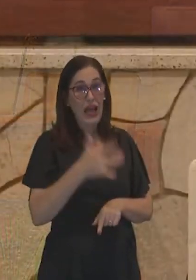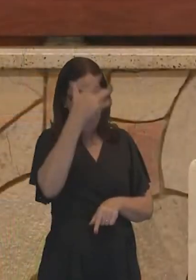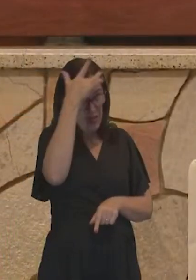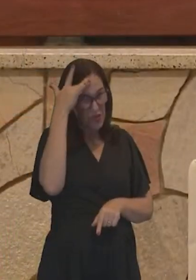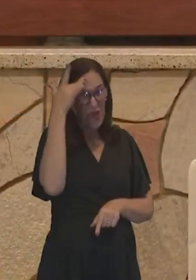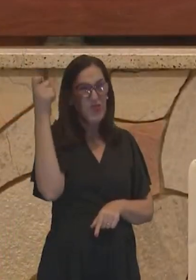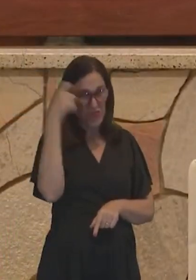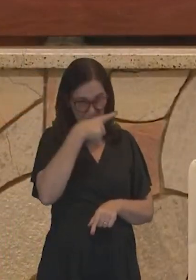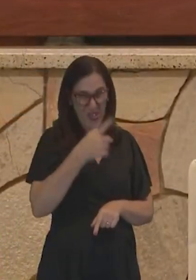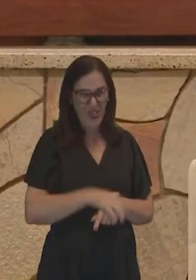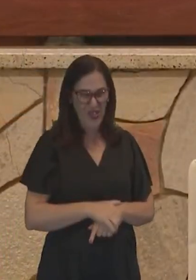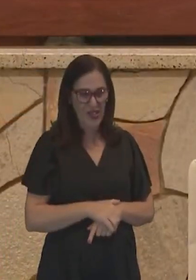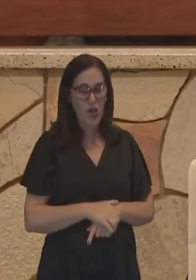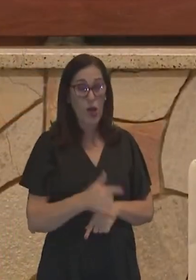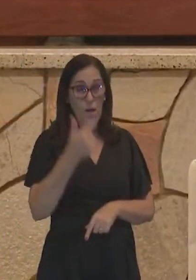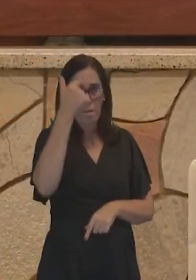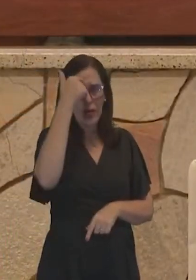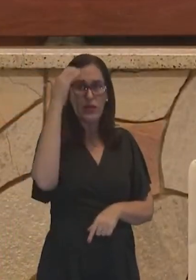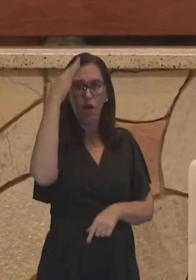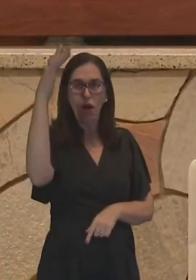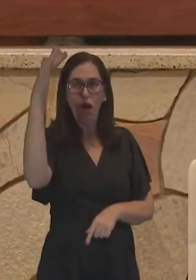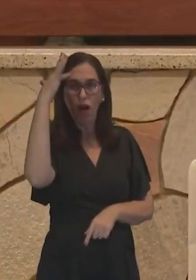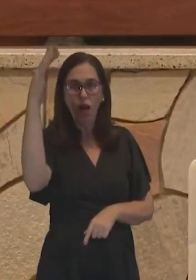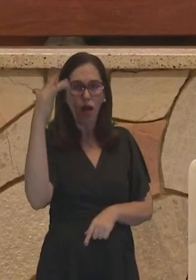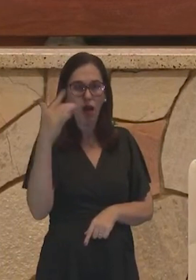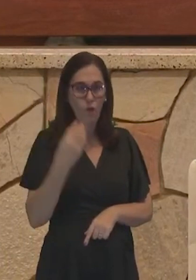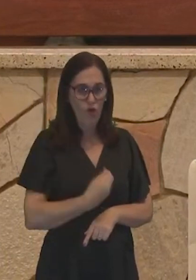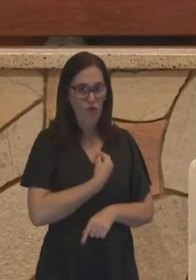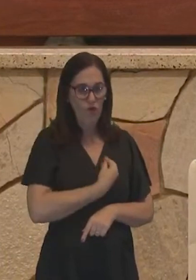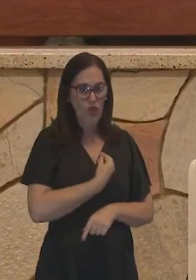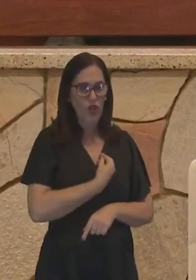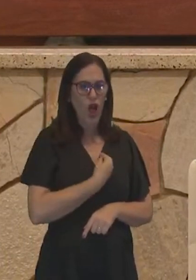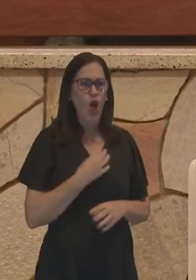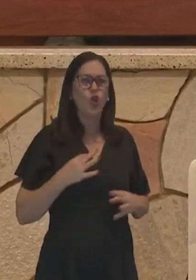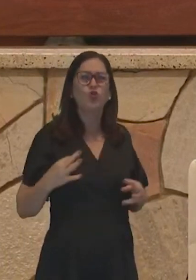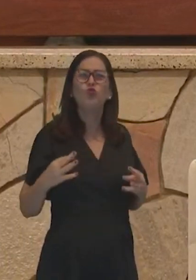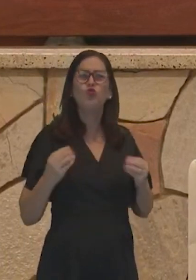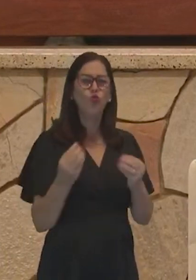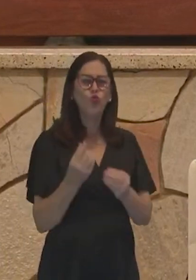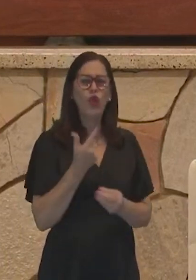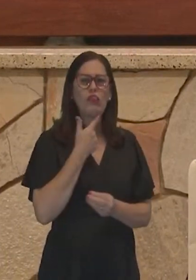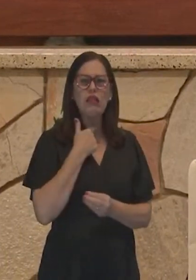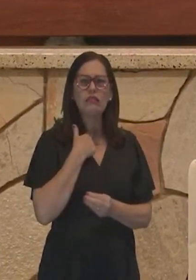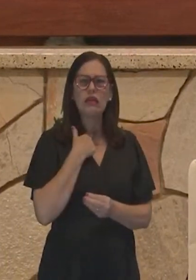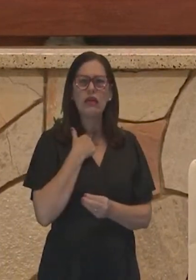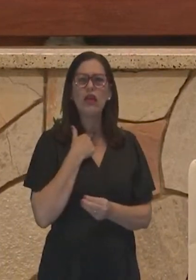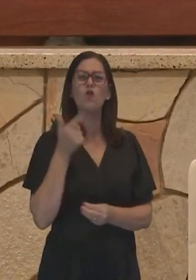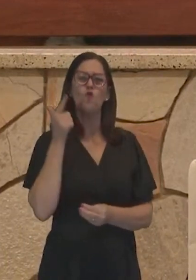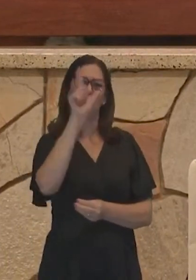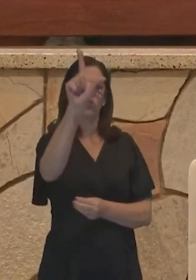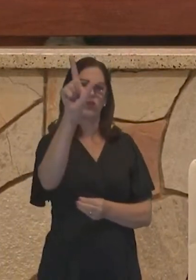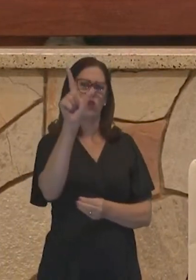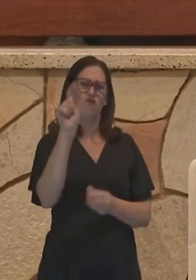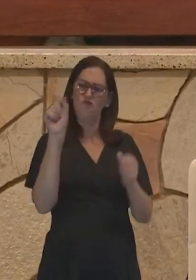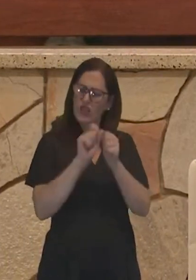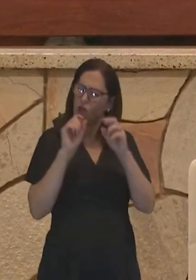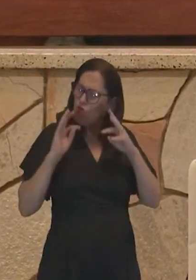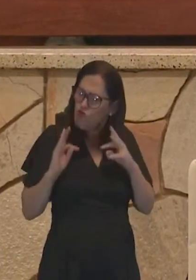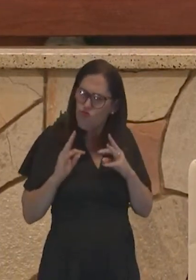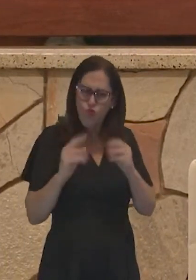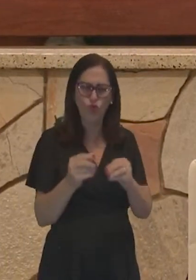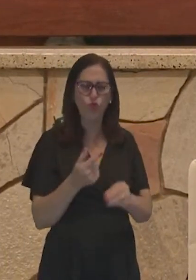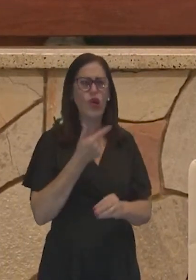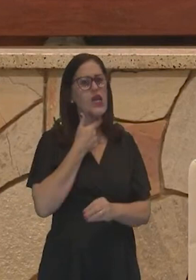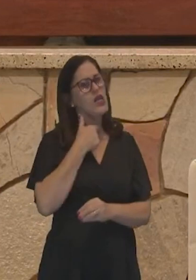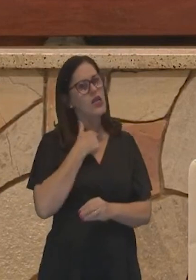difícil. Mas imaginem, uma vida dessa, tudo quanto ele desejou, ele teve, ele pôde fazer tudo o que